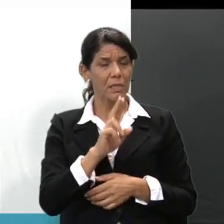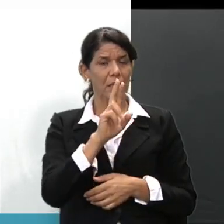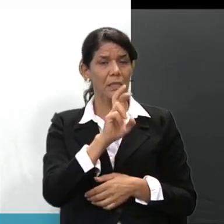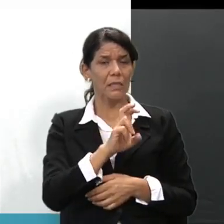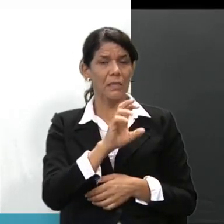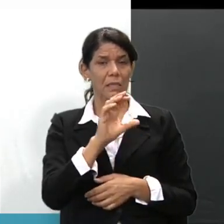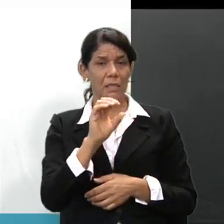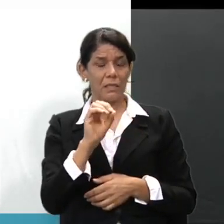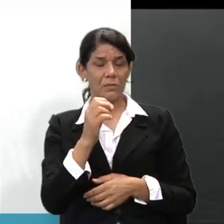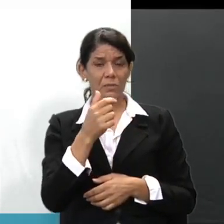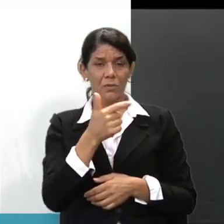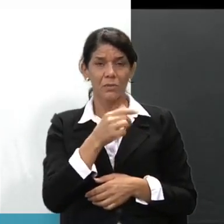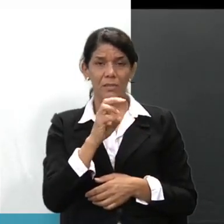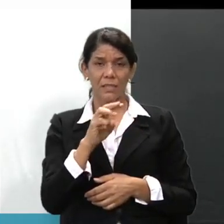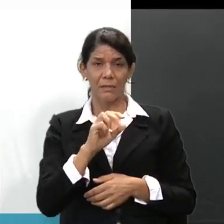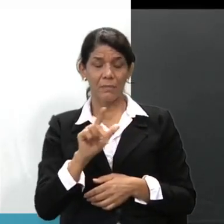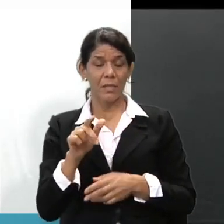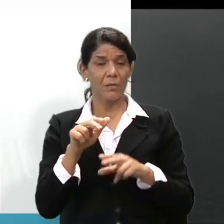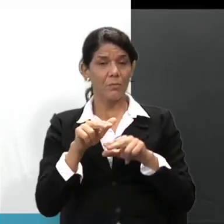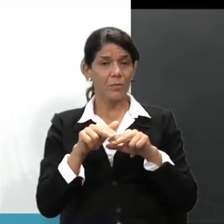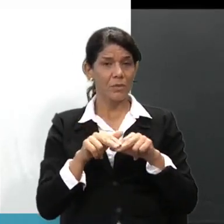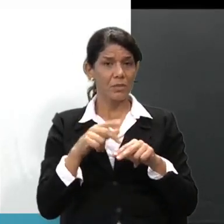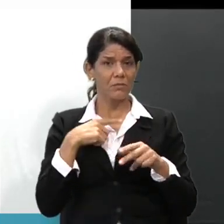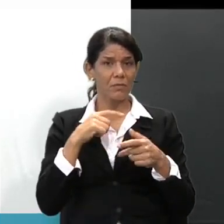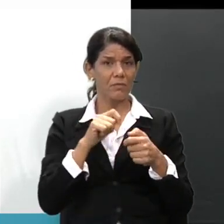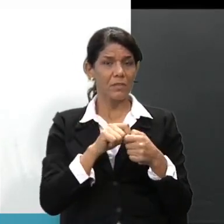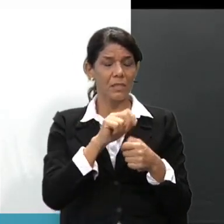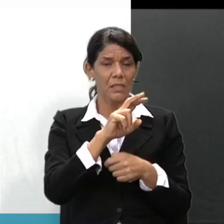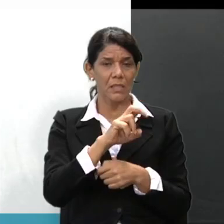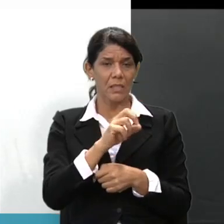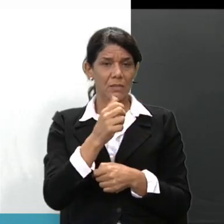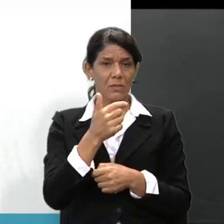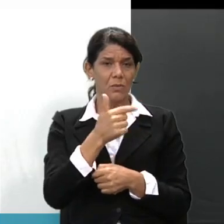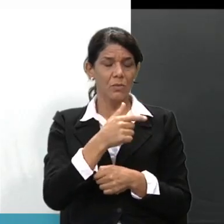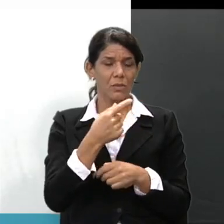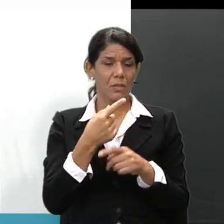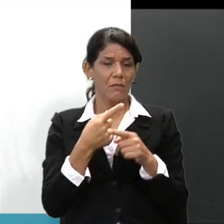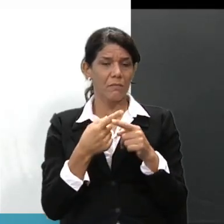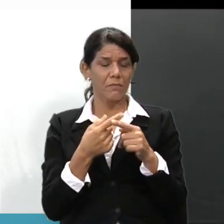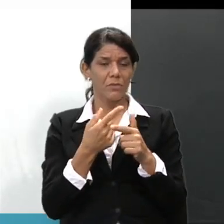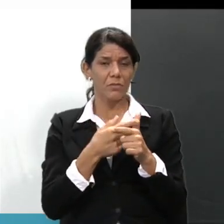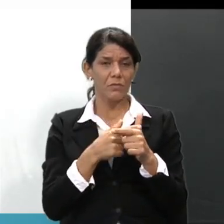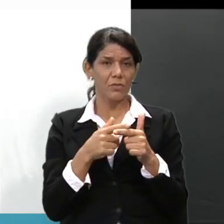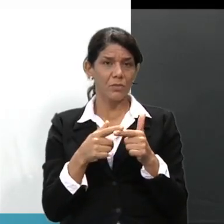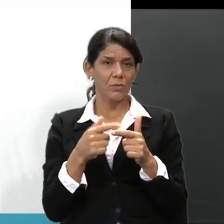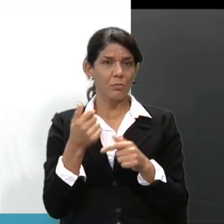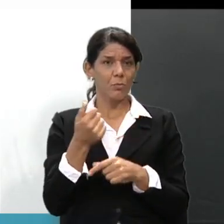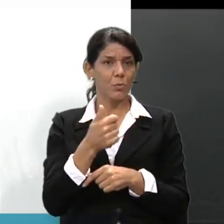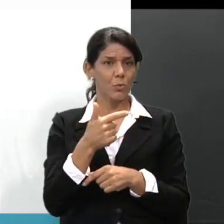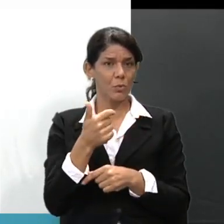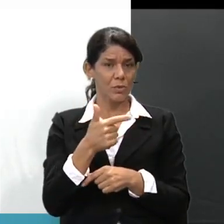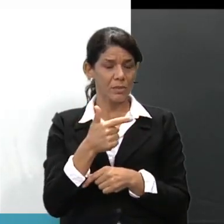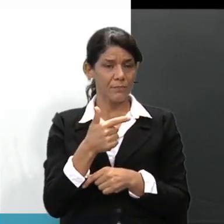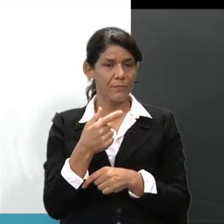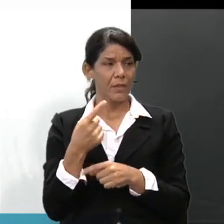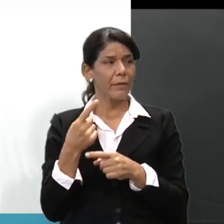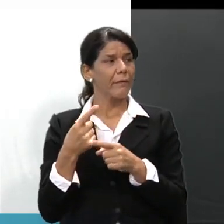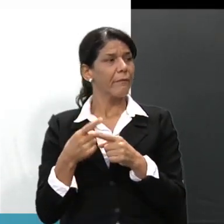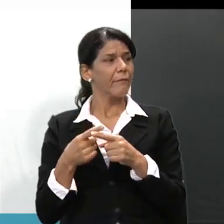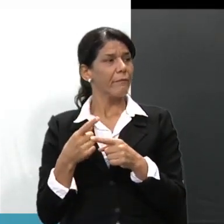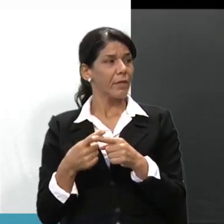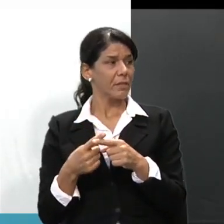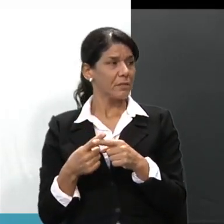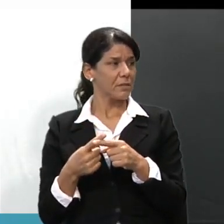ml exatos. Portanto, nós vamos fazer 502 dividido por 12